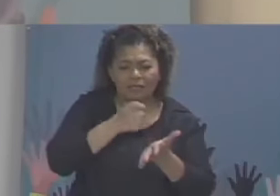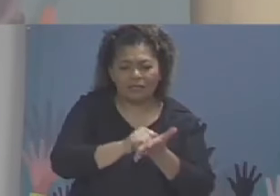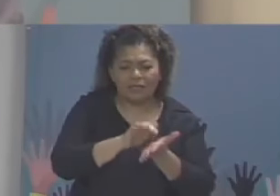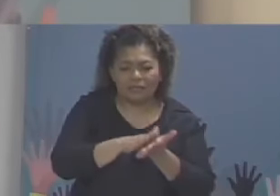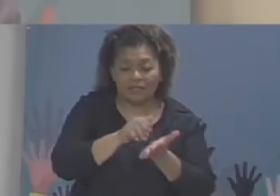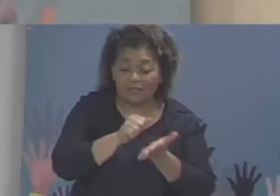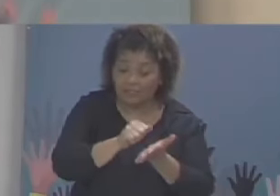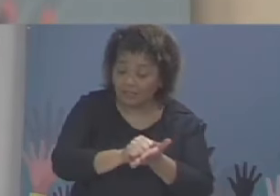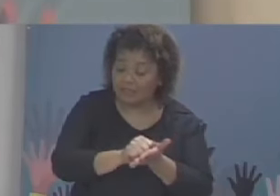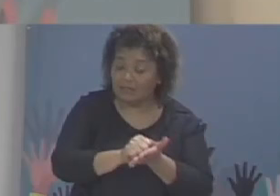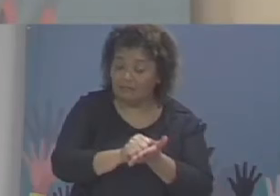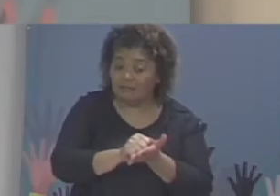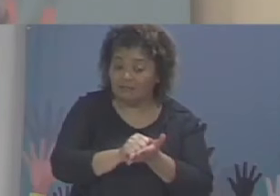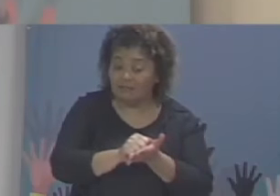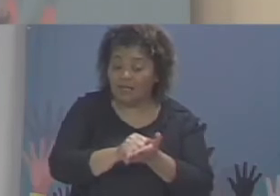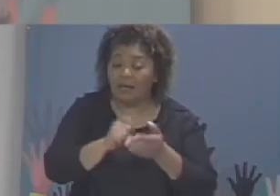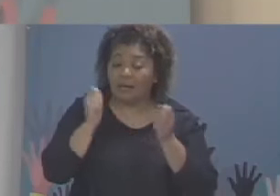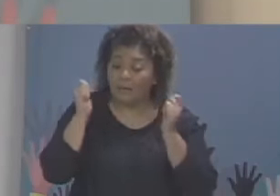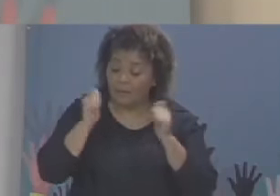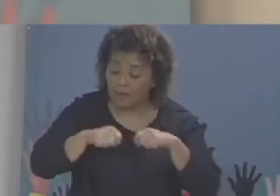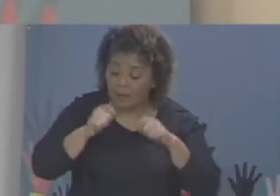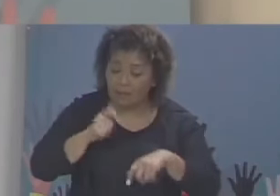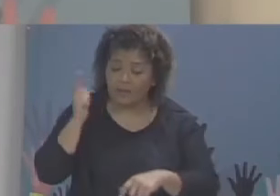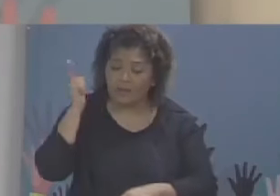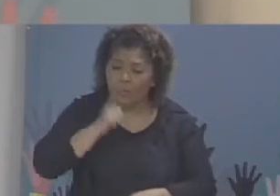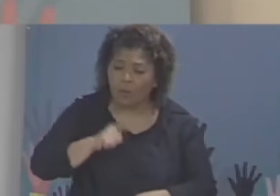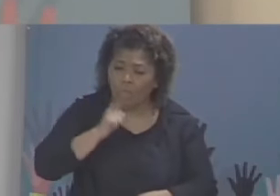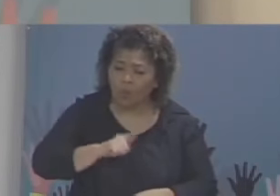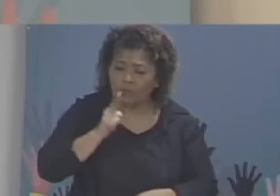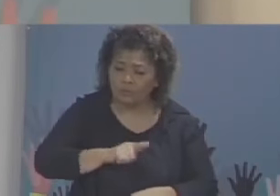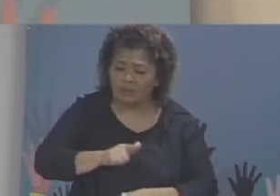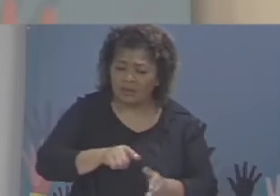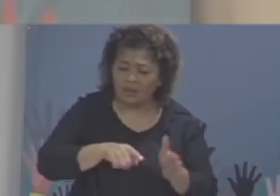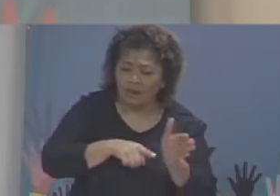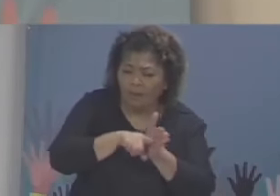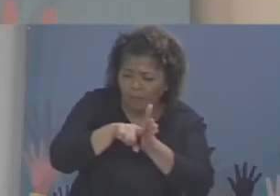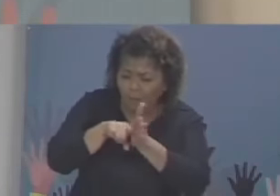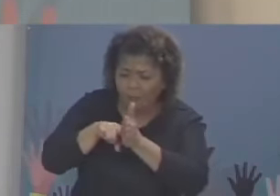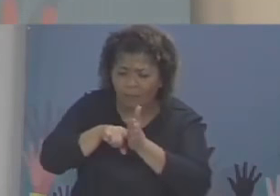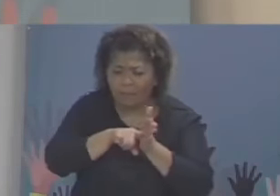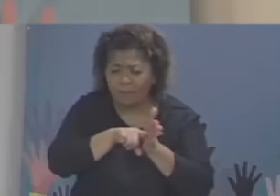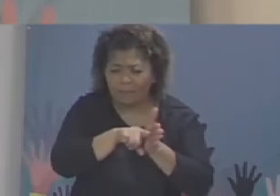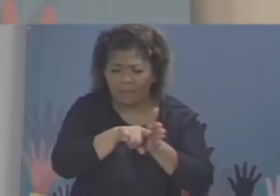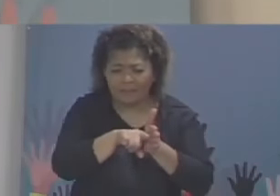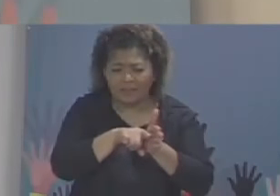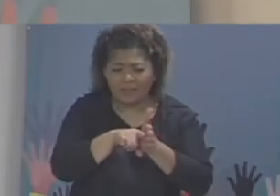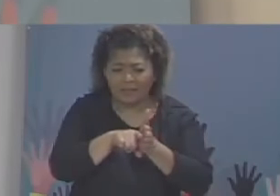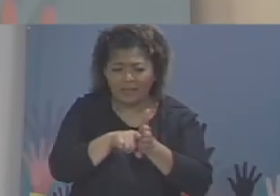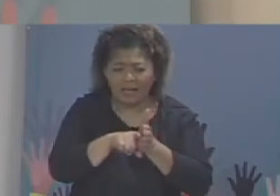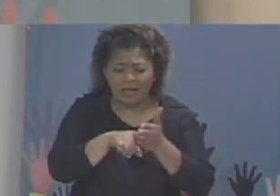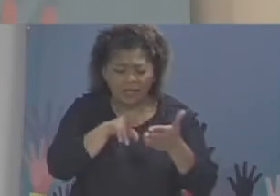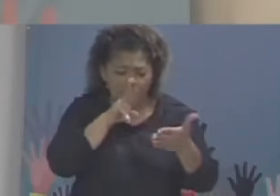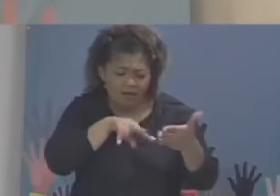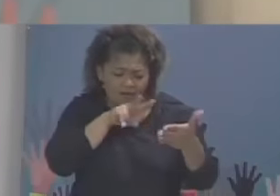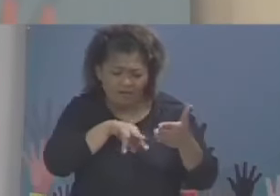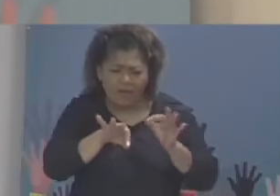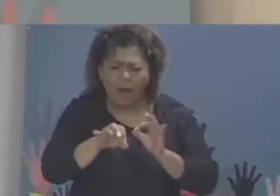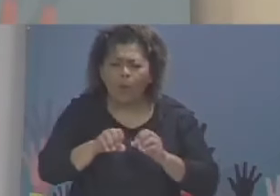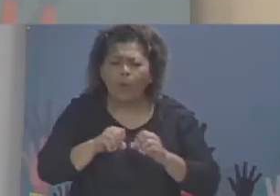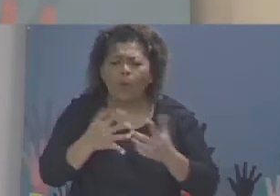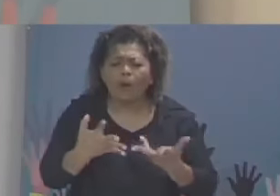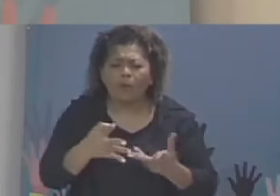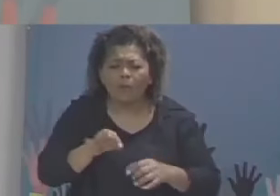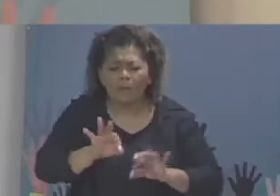isso não está bem escrito, para que a gente consiga mapear e ter um plano de ação. Plano de ação é uma estratégia da administração no qual a gente coloca